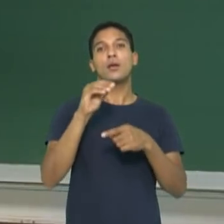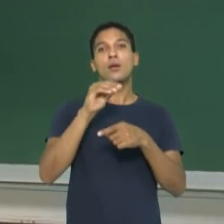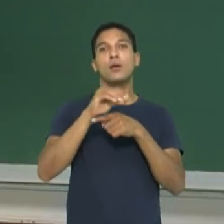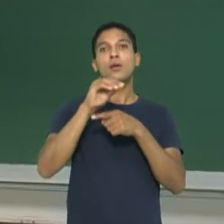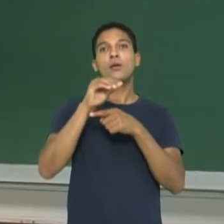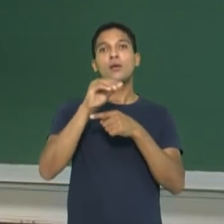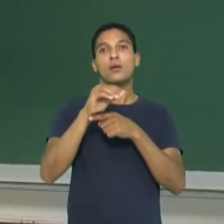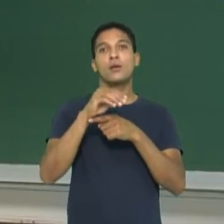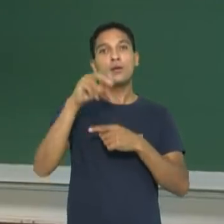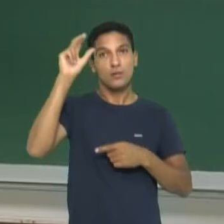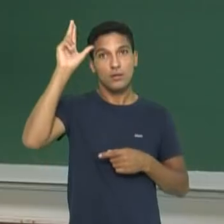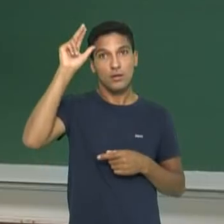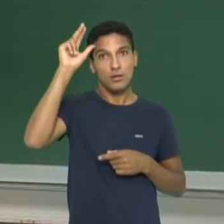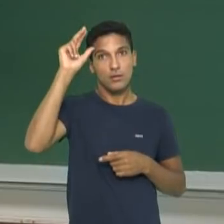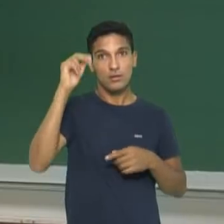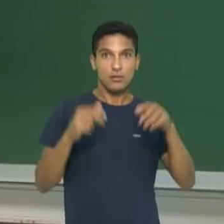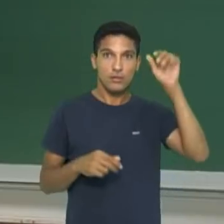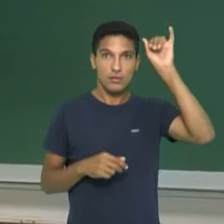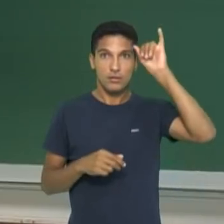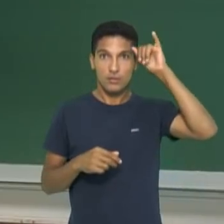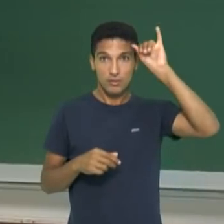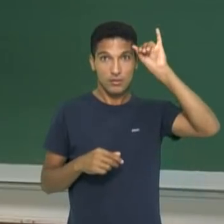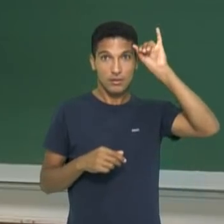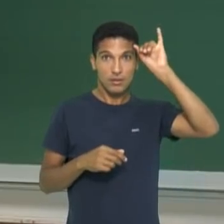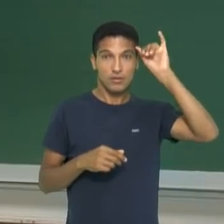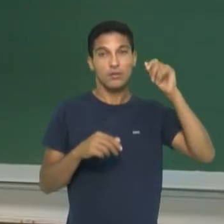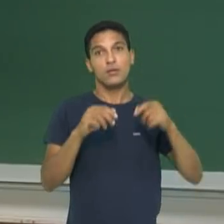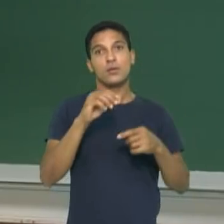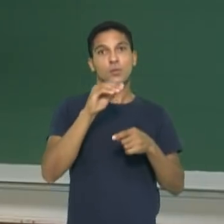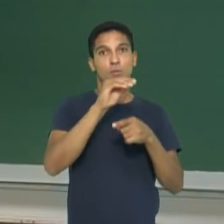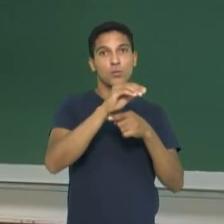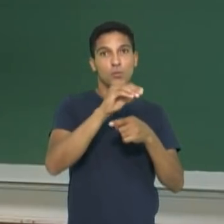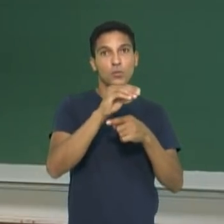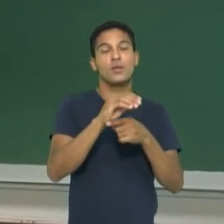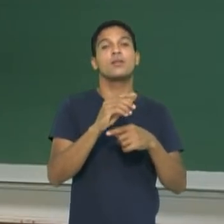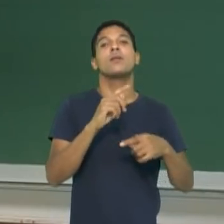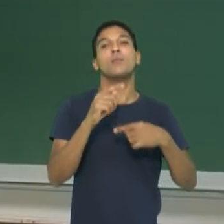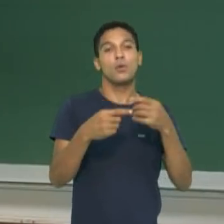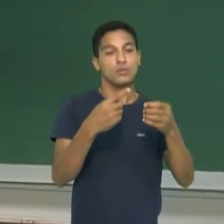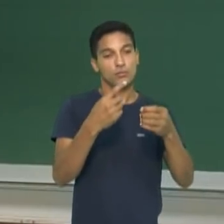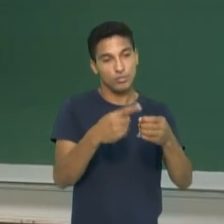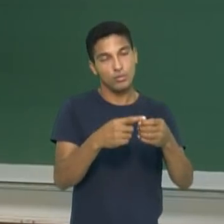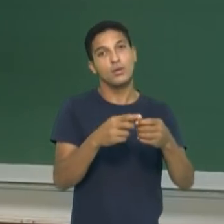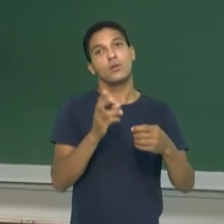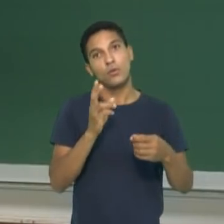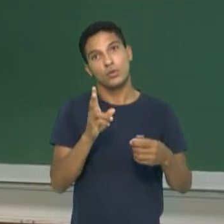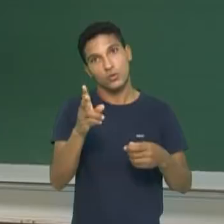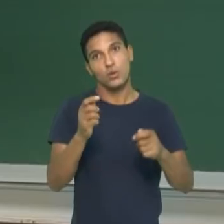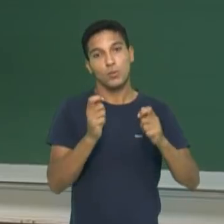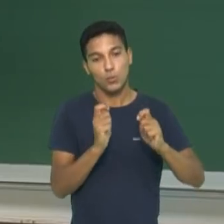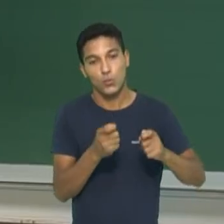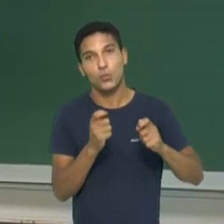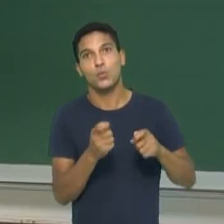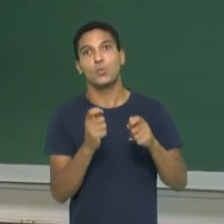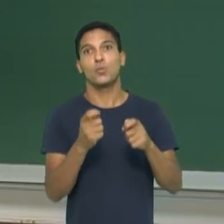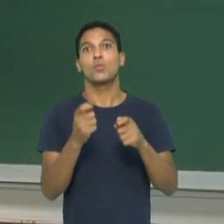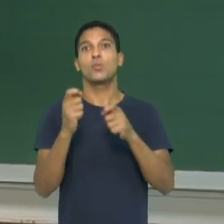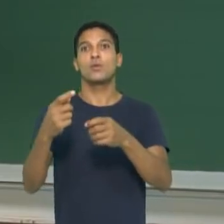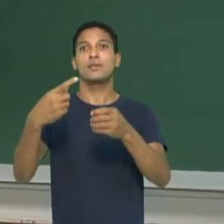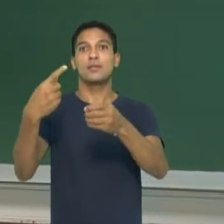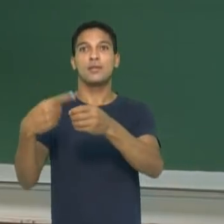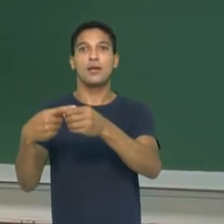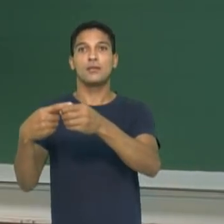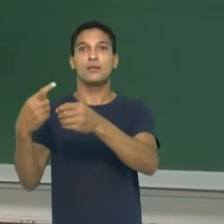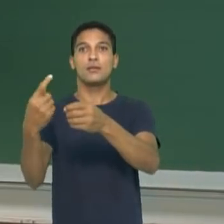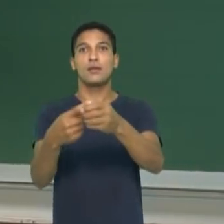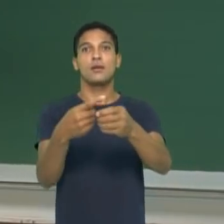sua caminhada até então Sorocaba ou até a outra cidade, não é verdade? E nessas paradas, como a professora já